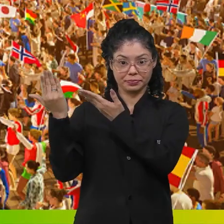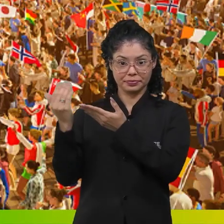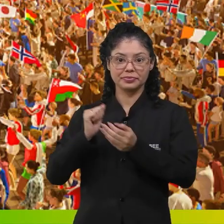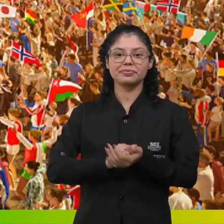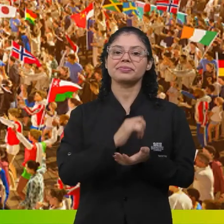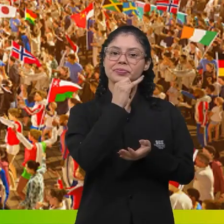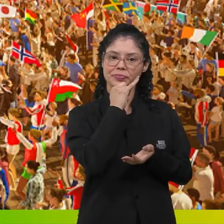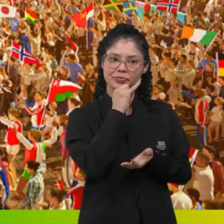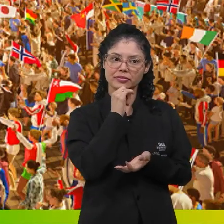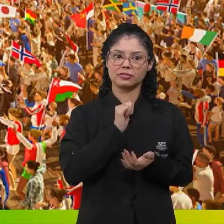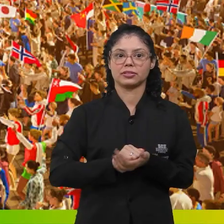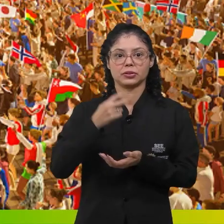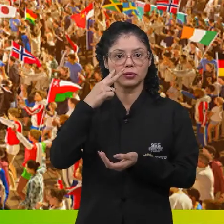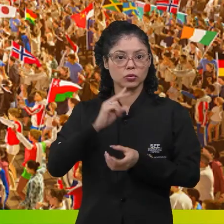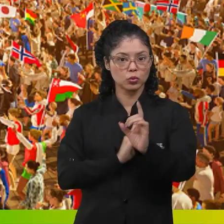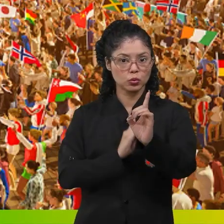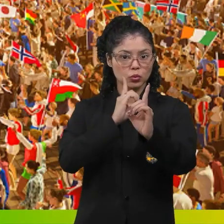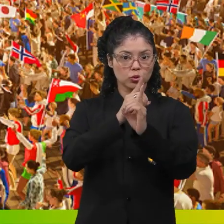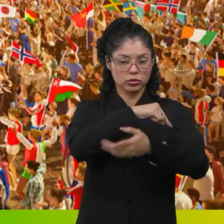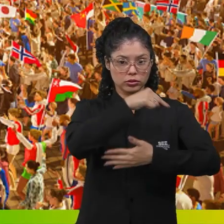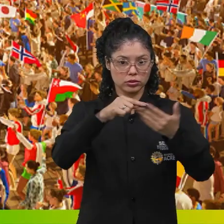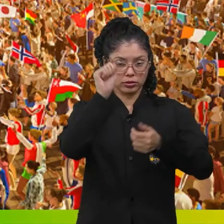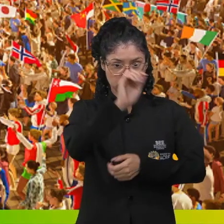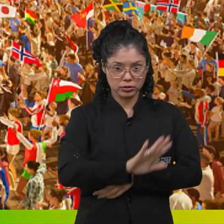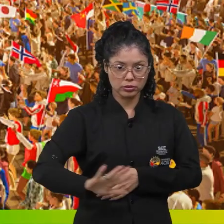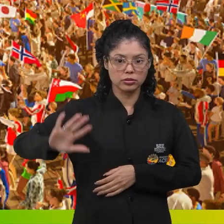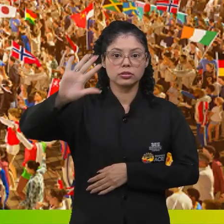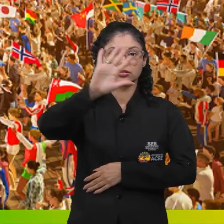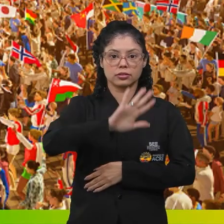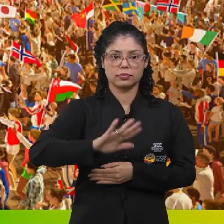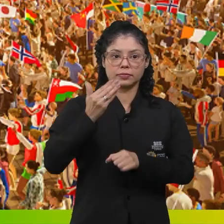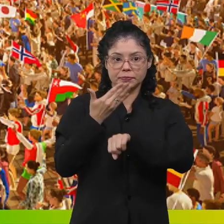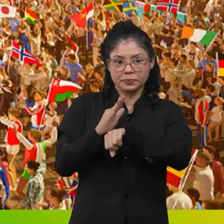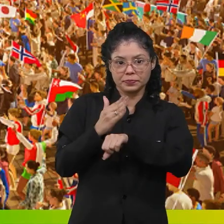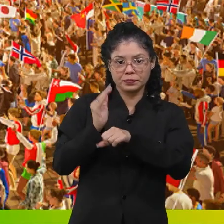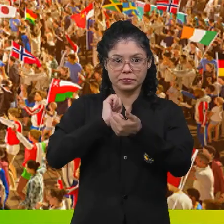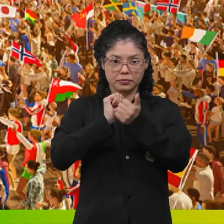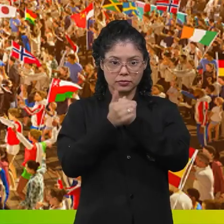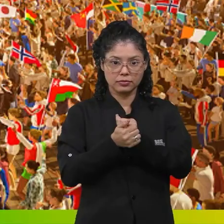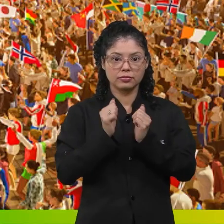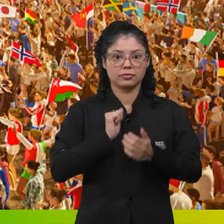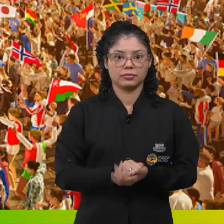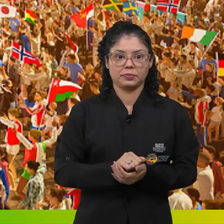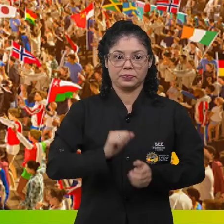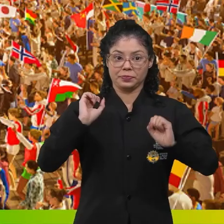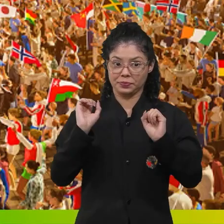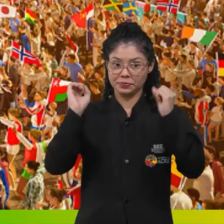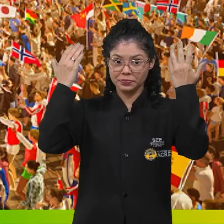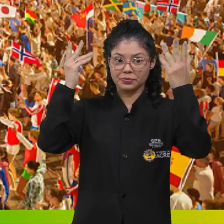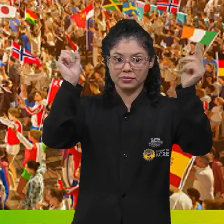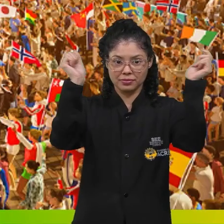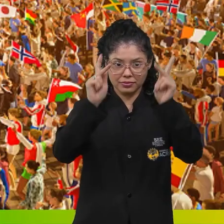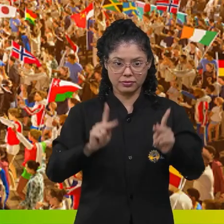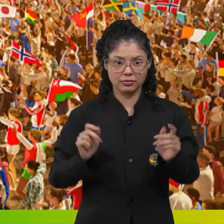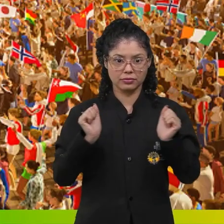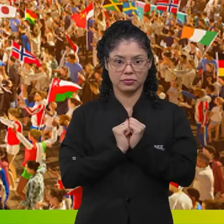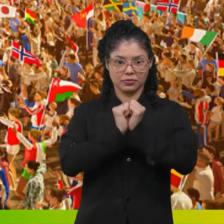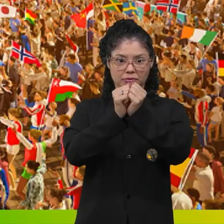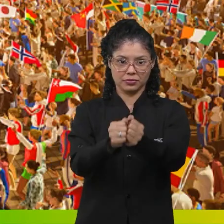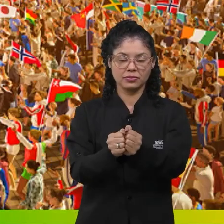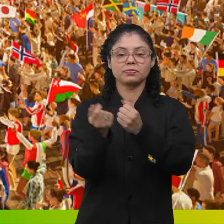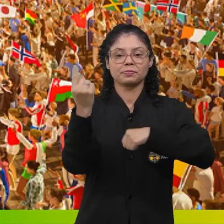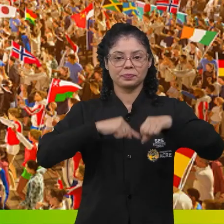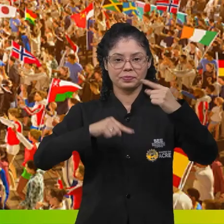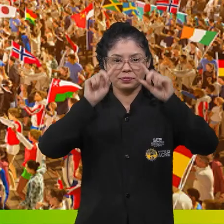por exemplo, vemos o encontro entre nações em torno da prática esportiva e da celebração da paz, da união e